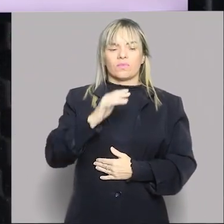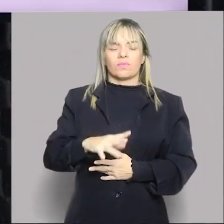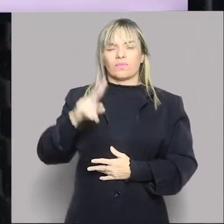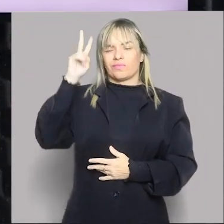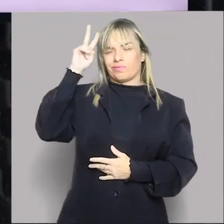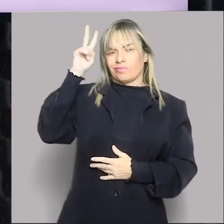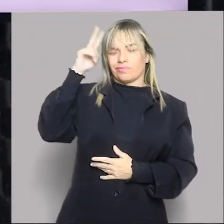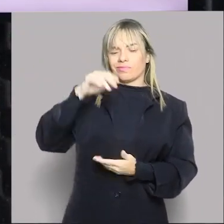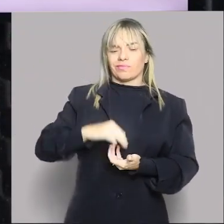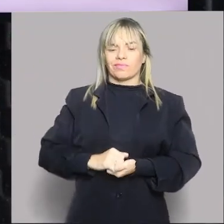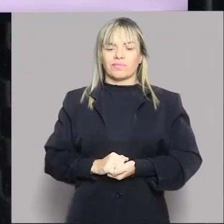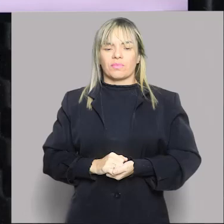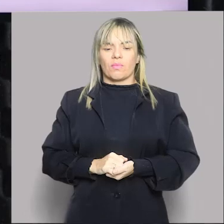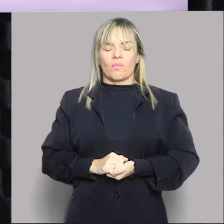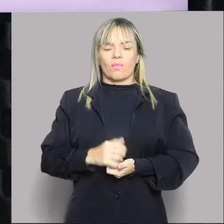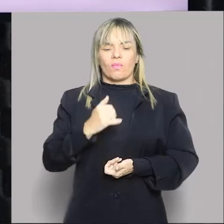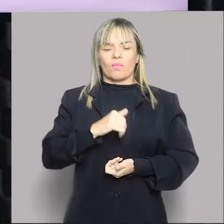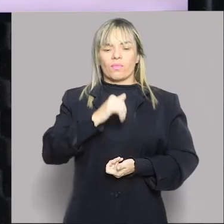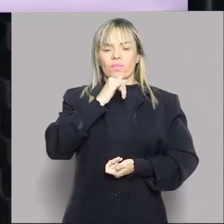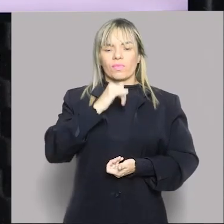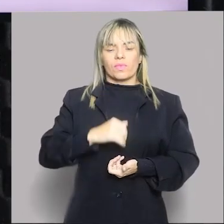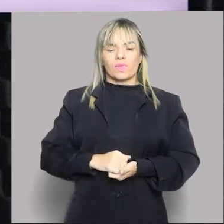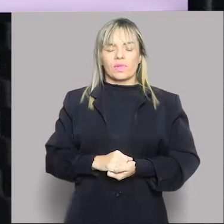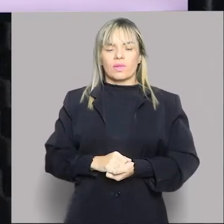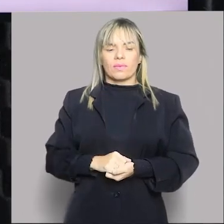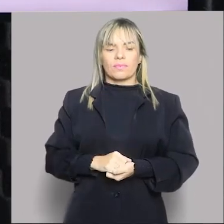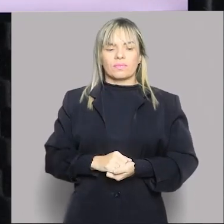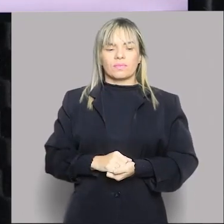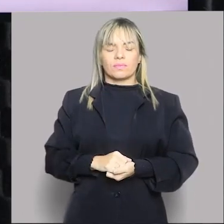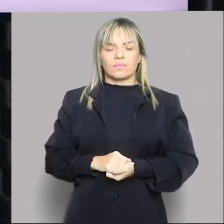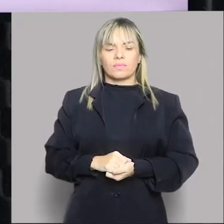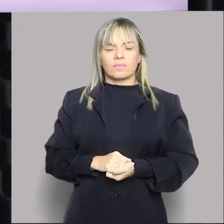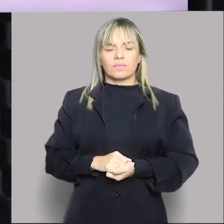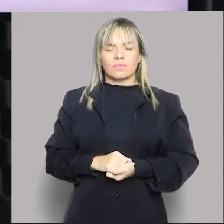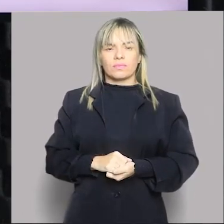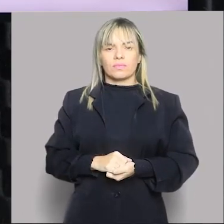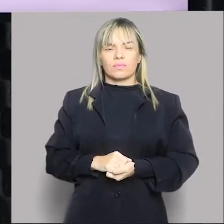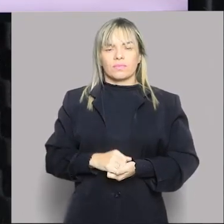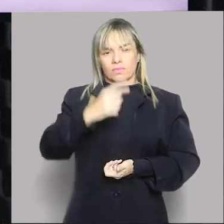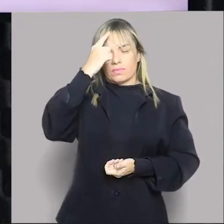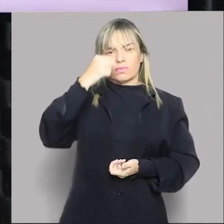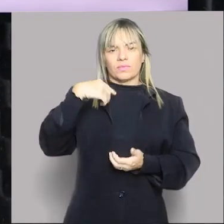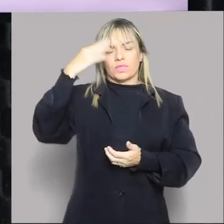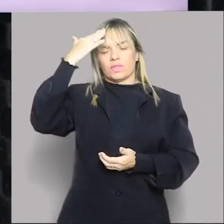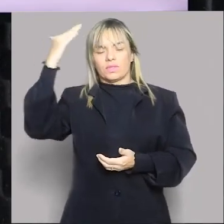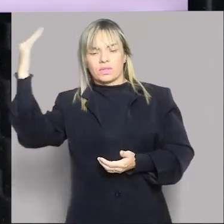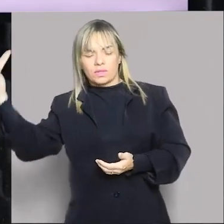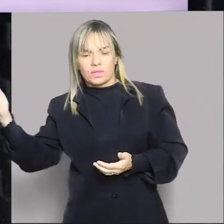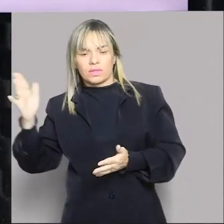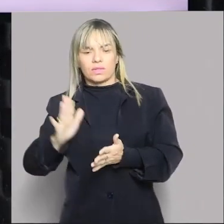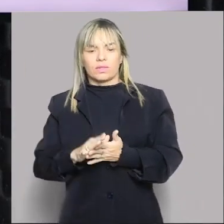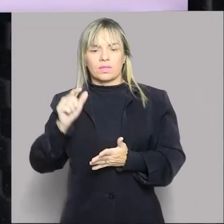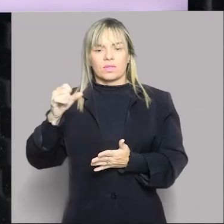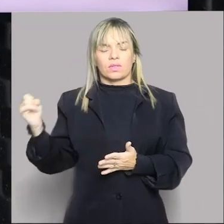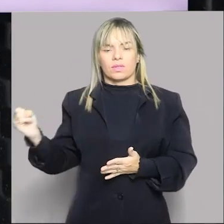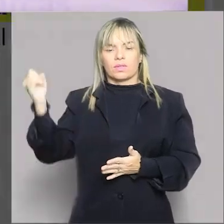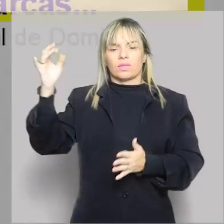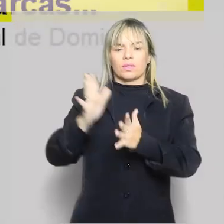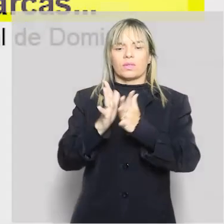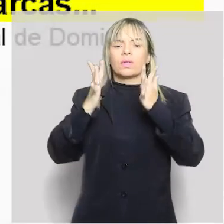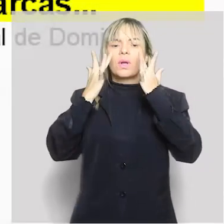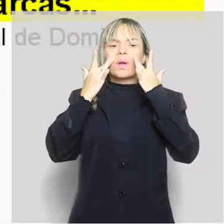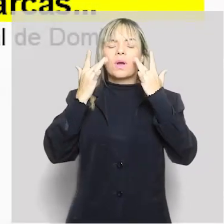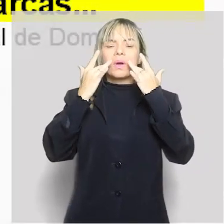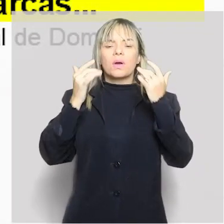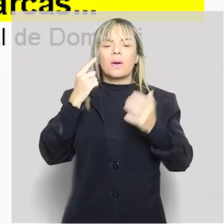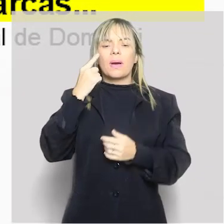nome? Grotowski, Brecht, Ariano Suassuna, são figuras extremamente importantes para o teatro,